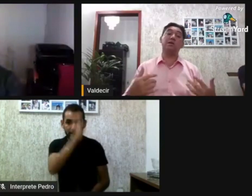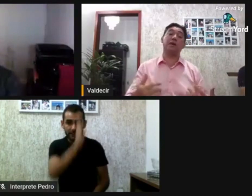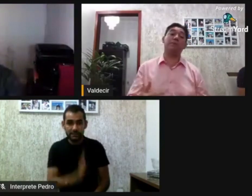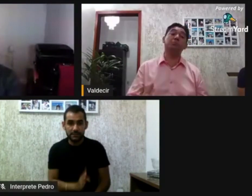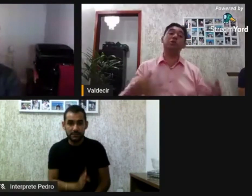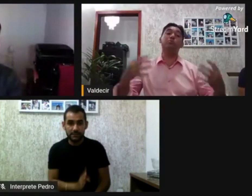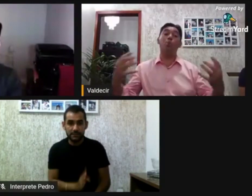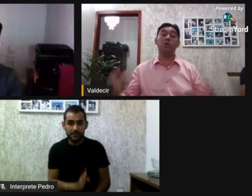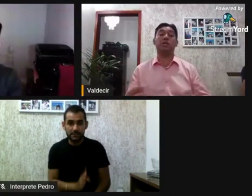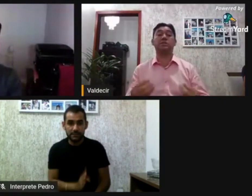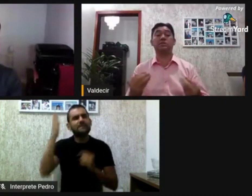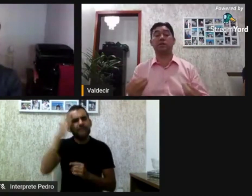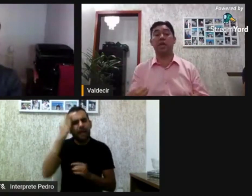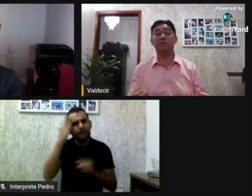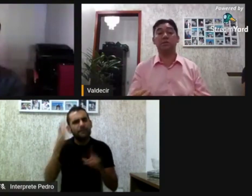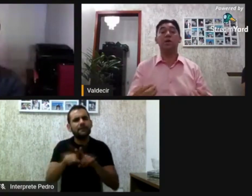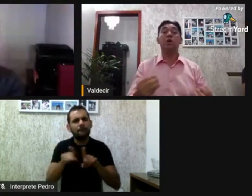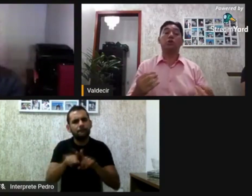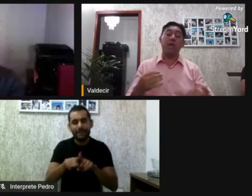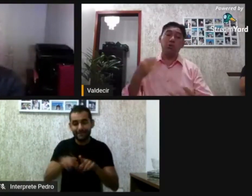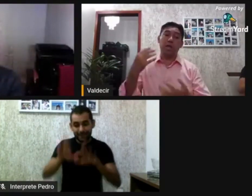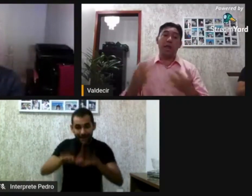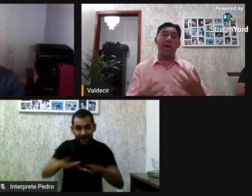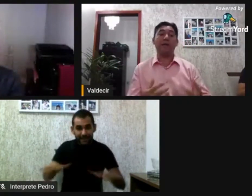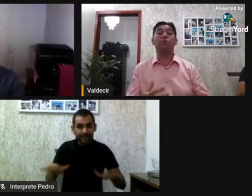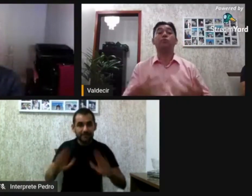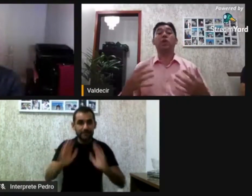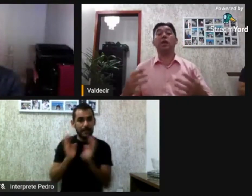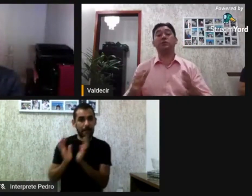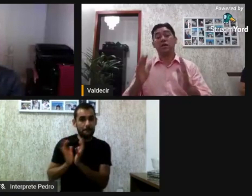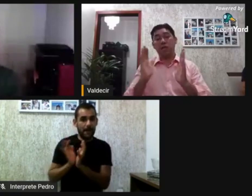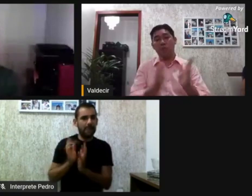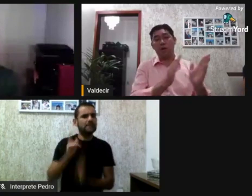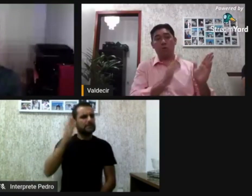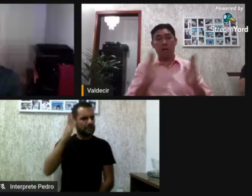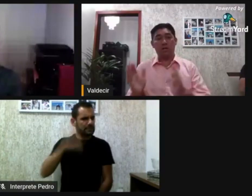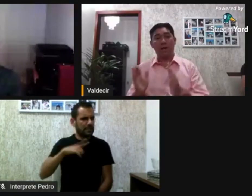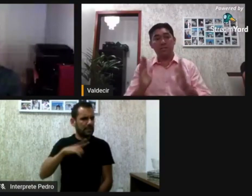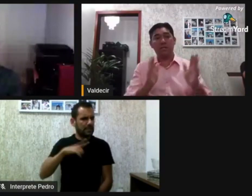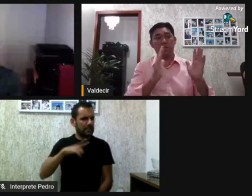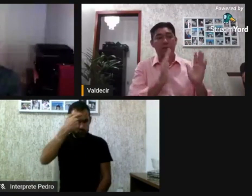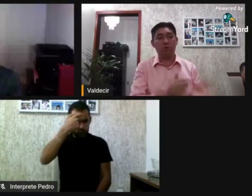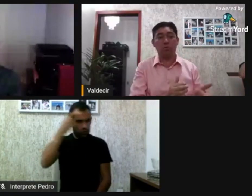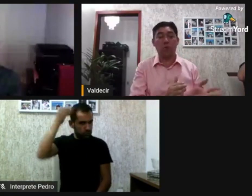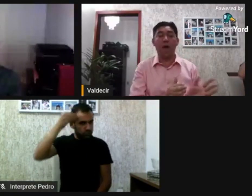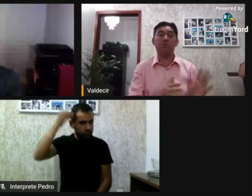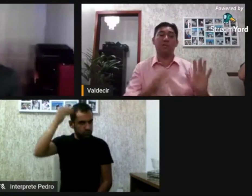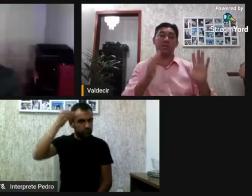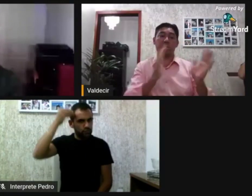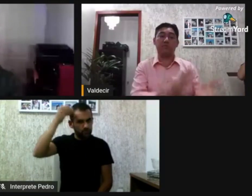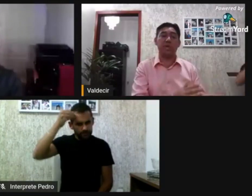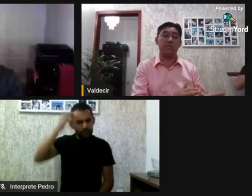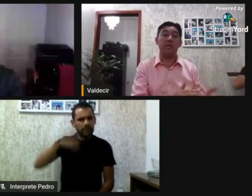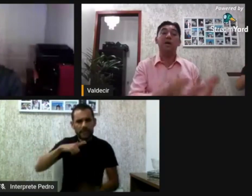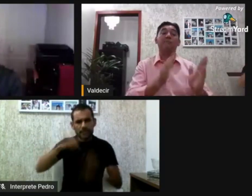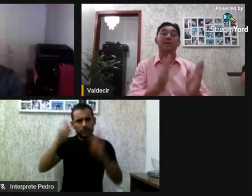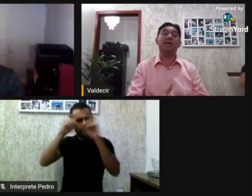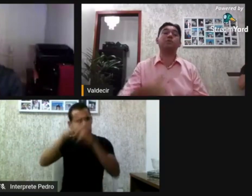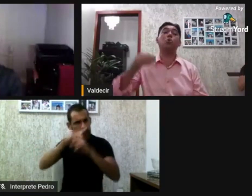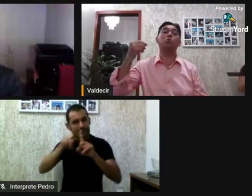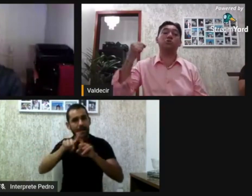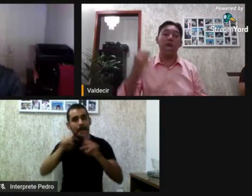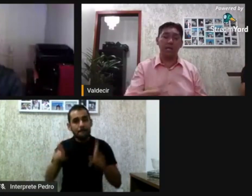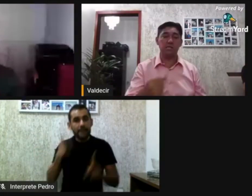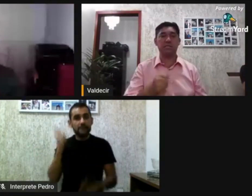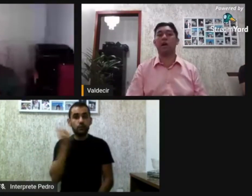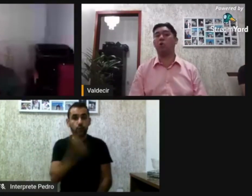nós também sabemos que muitas dessas crianças têm um intelecto, que elas têm uma certa dificuldade, uma certa deficiência, mas